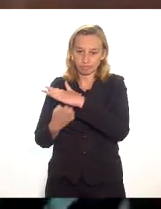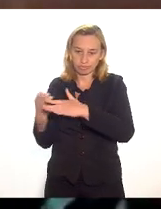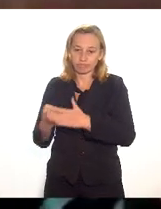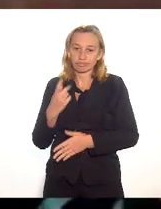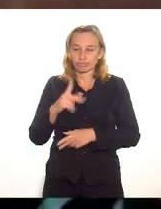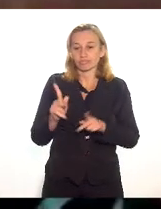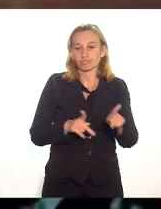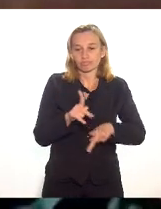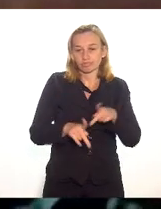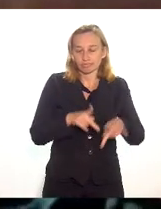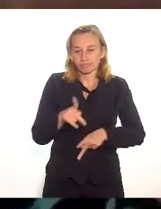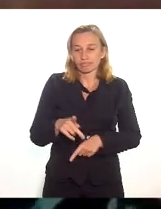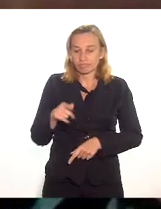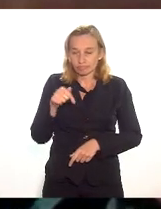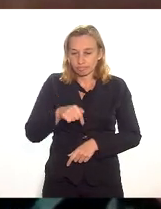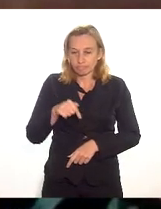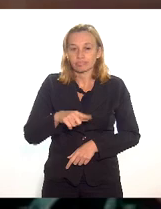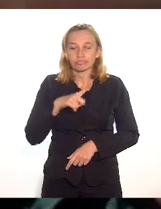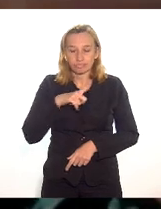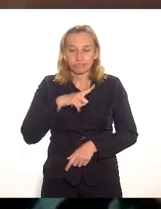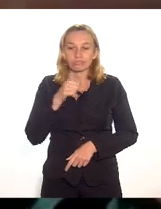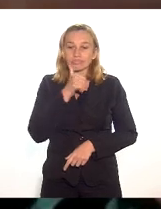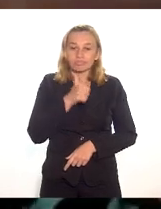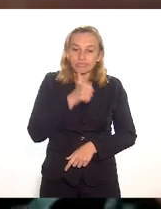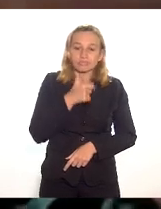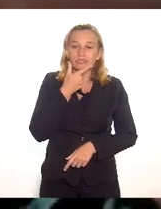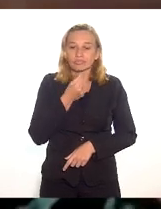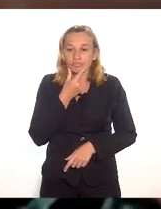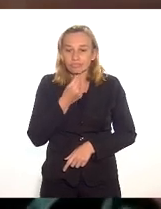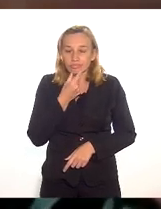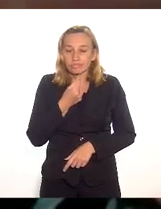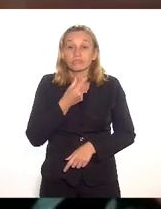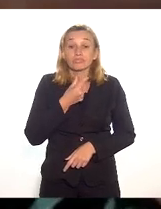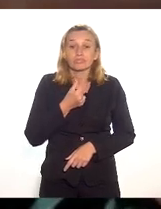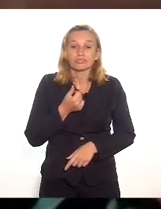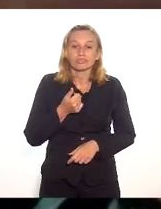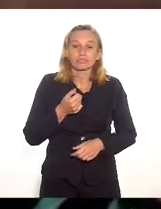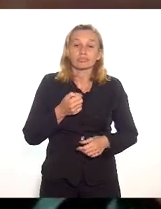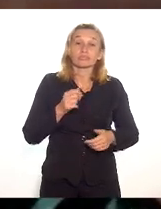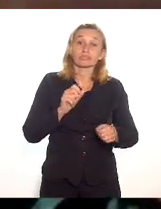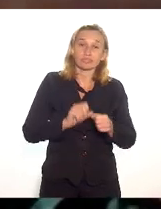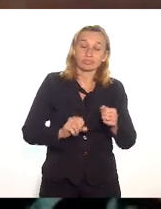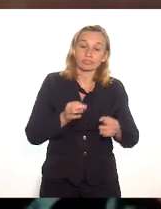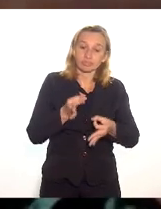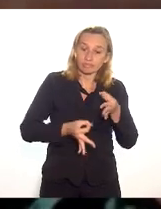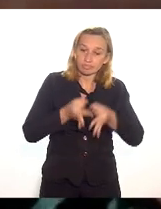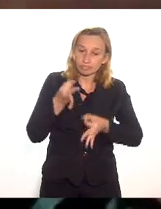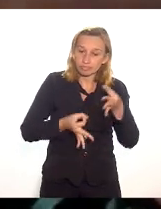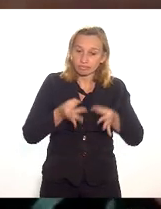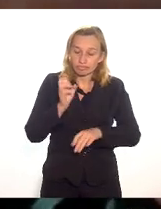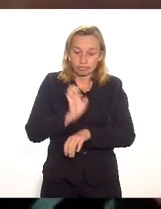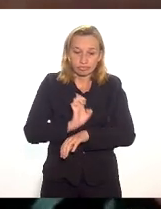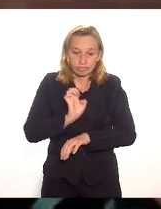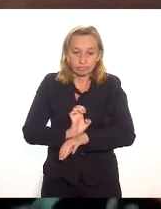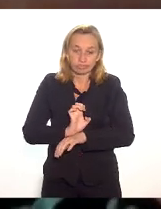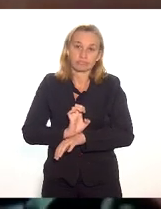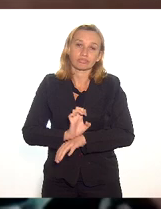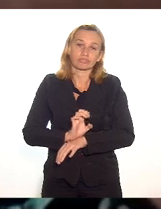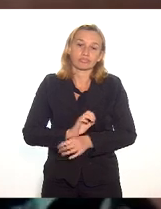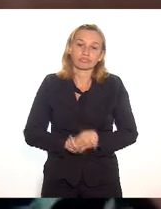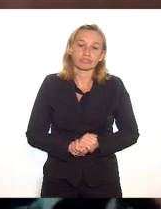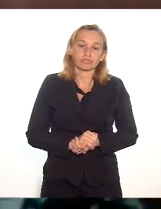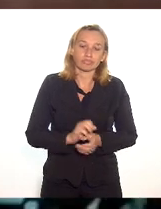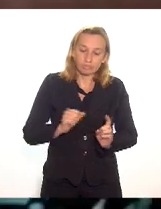seu povo. Aqui tem mulher e tem homem com muita sede de justiça por um estado de coisas e por